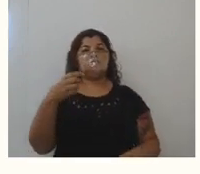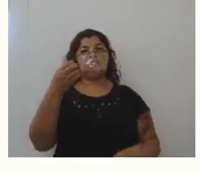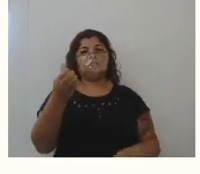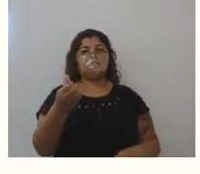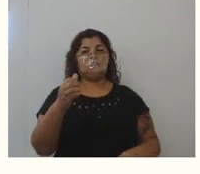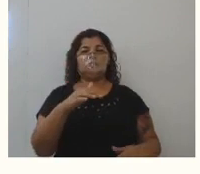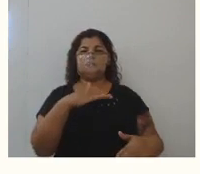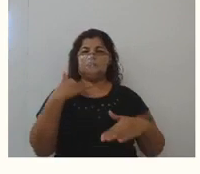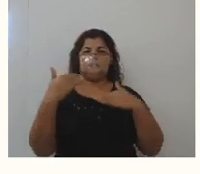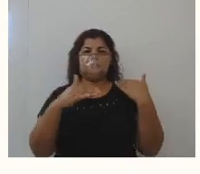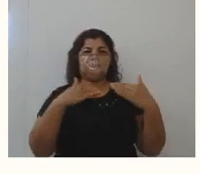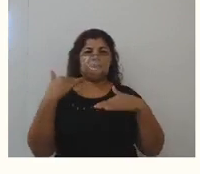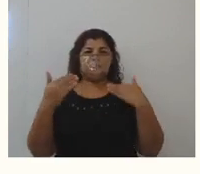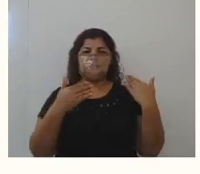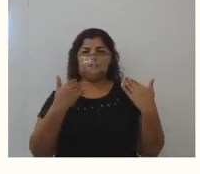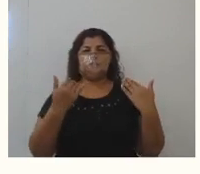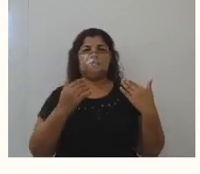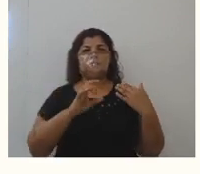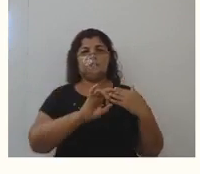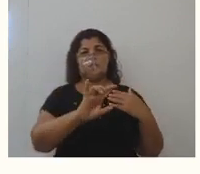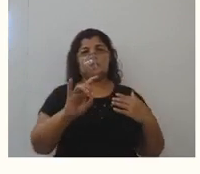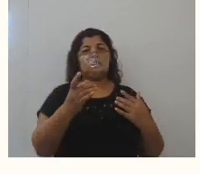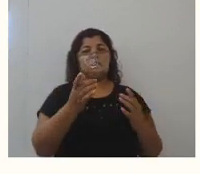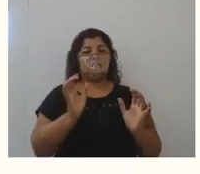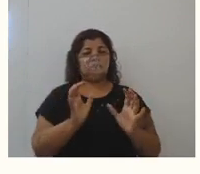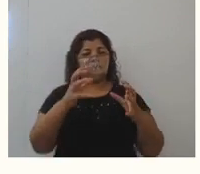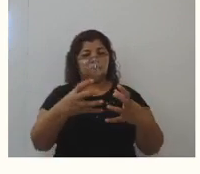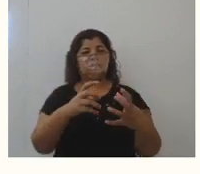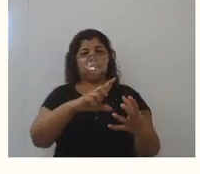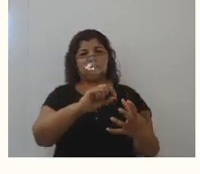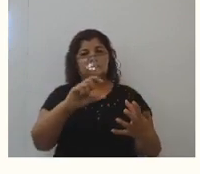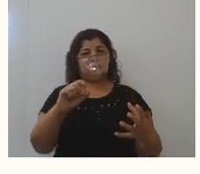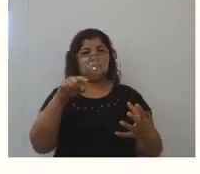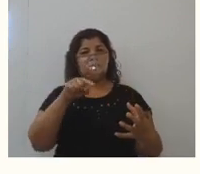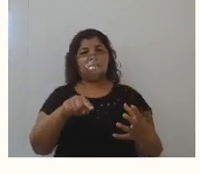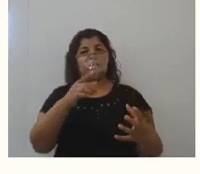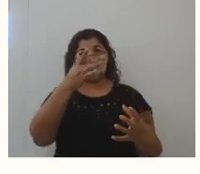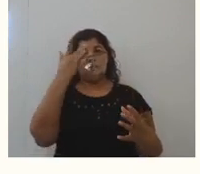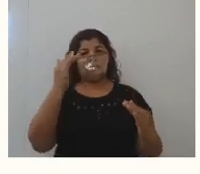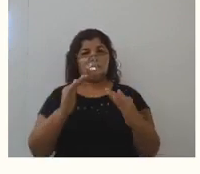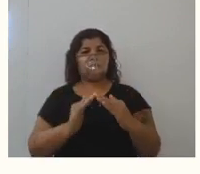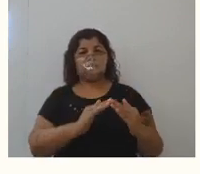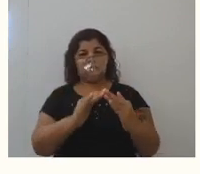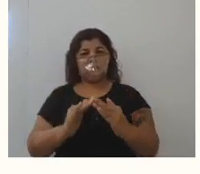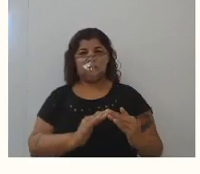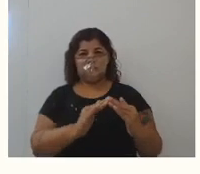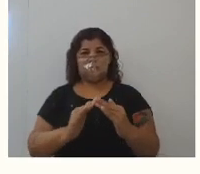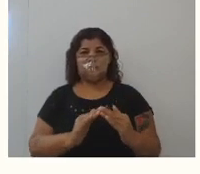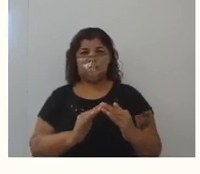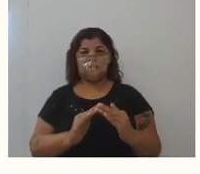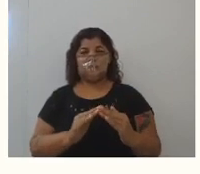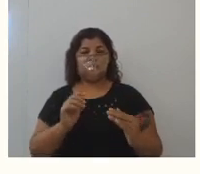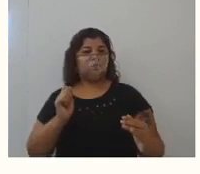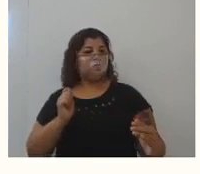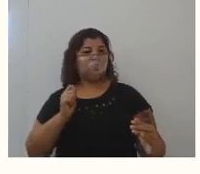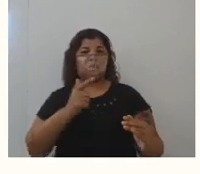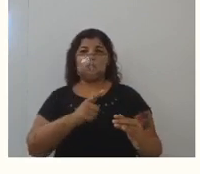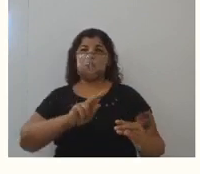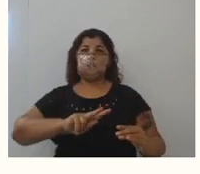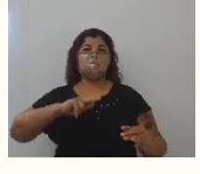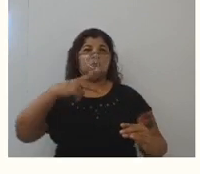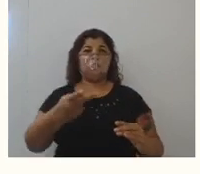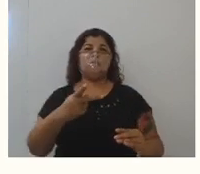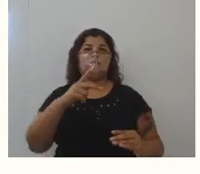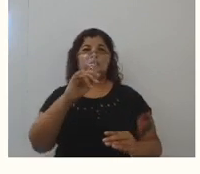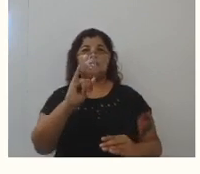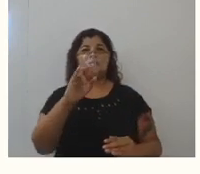31,6 mortes para cada 100 mil habitantes. Mais do dobro, por exemplo, da taxa de homicídios do Iraque